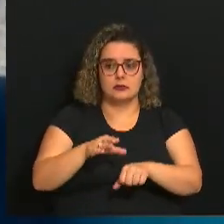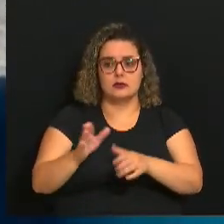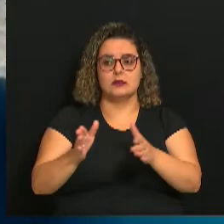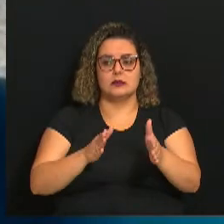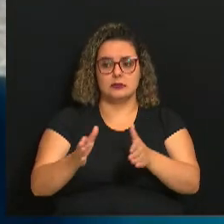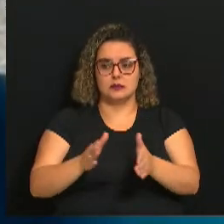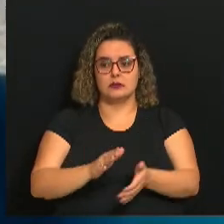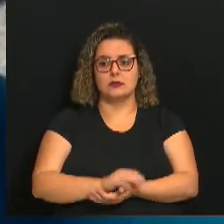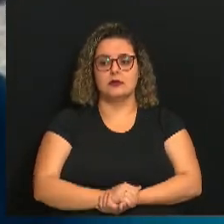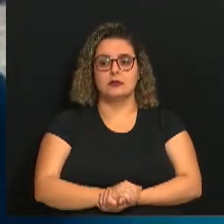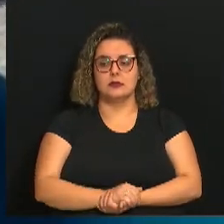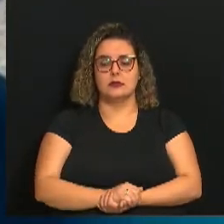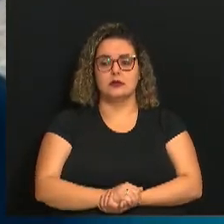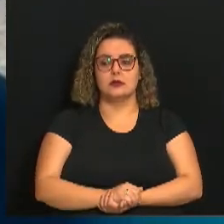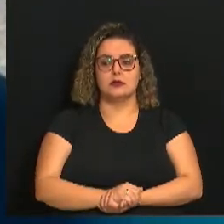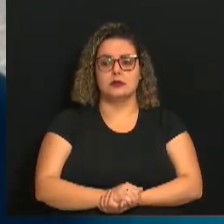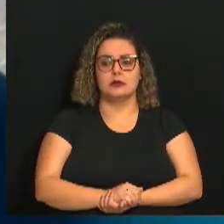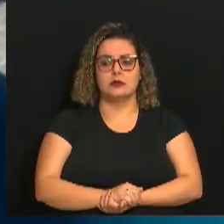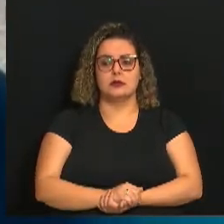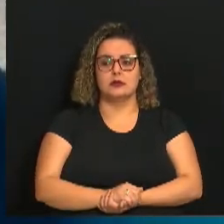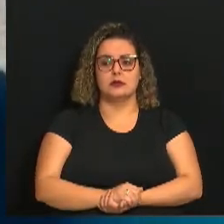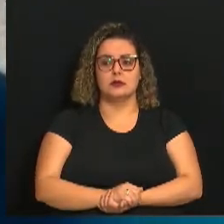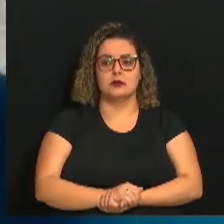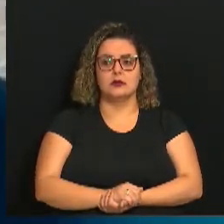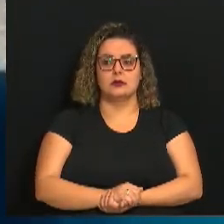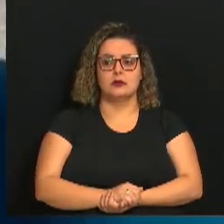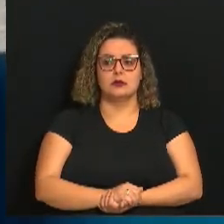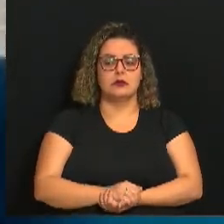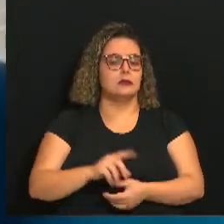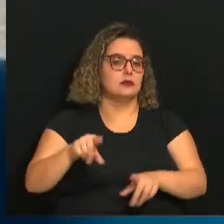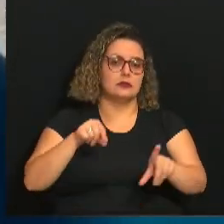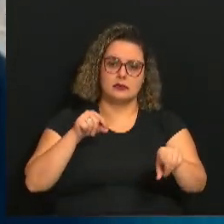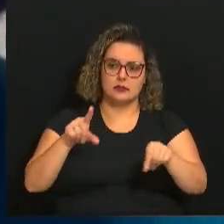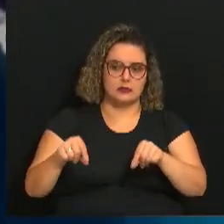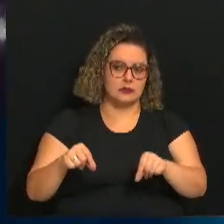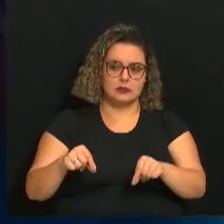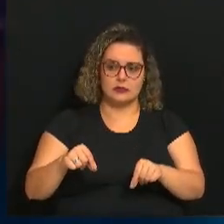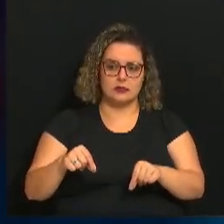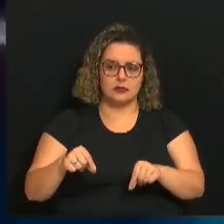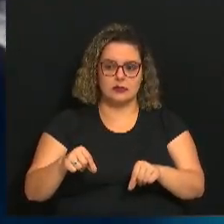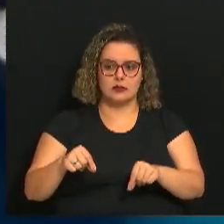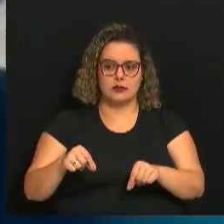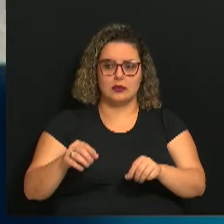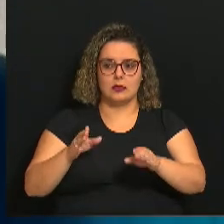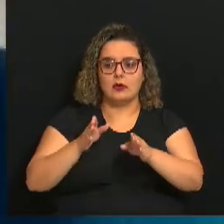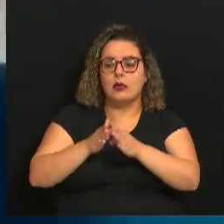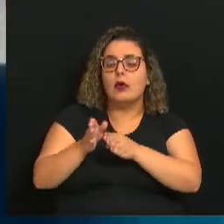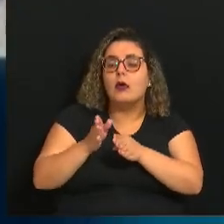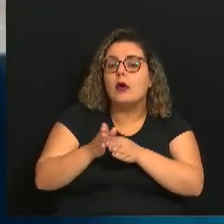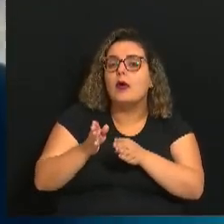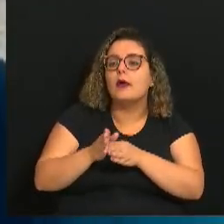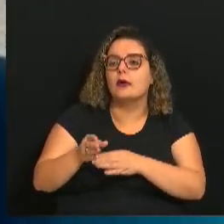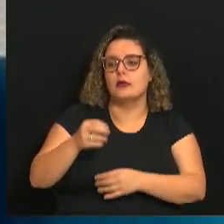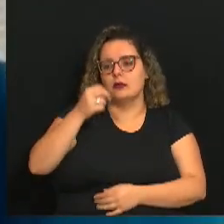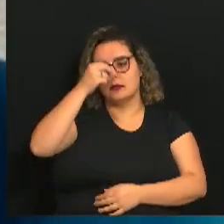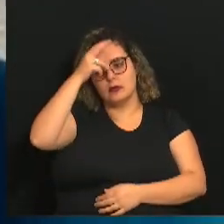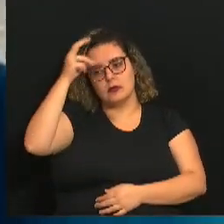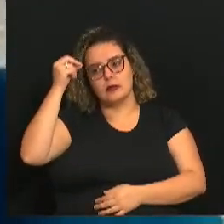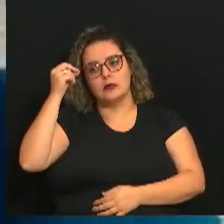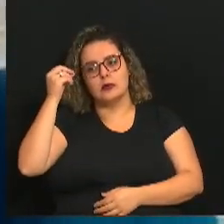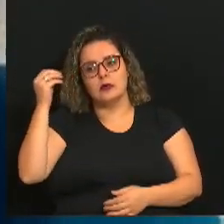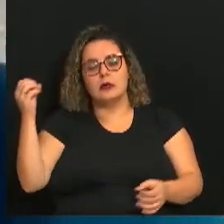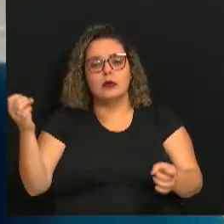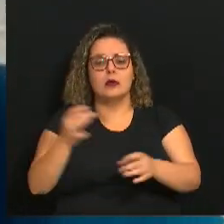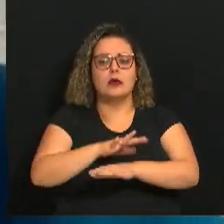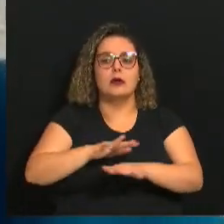sei que isso não passa por decisão de vocês, não vai ser vocês que vai convencer o prefeito a acabar com a